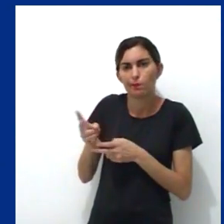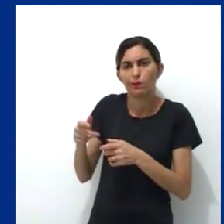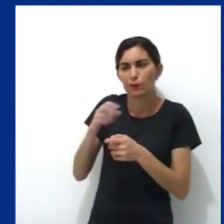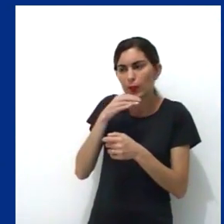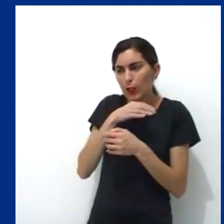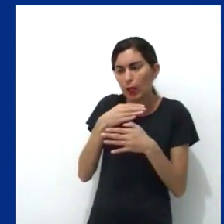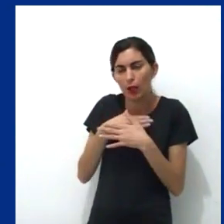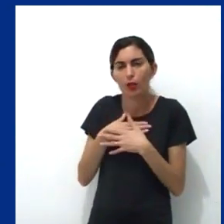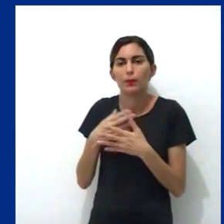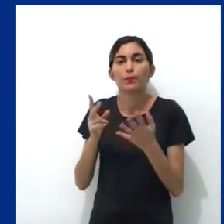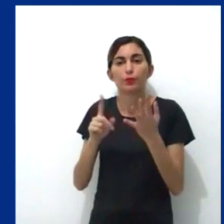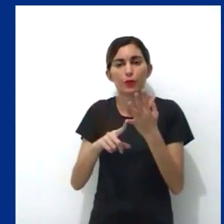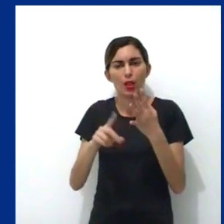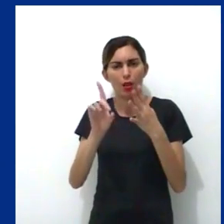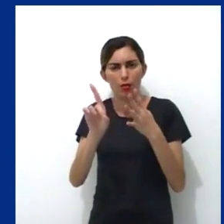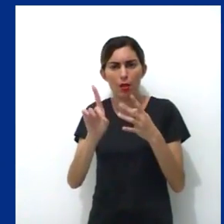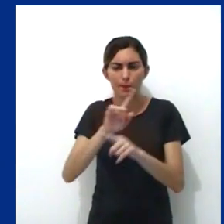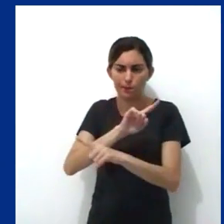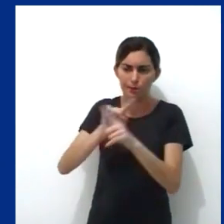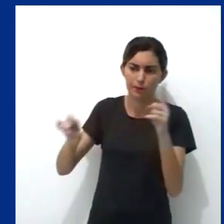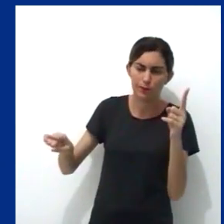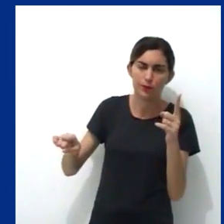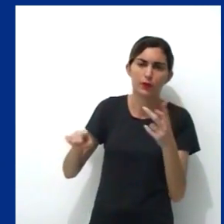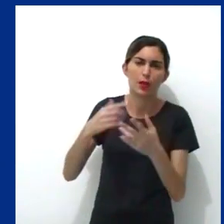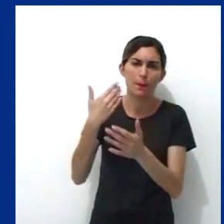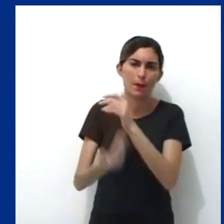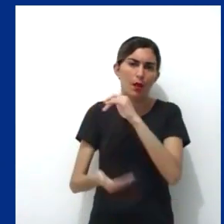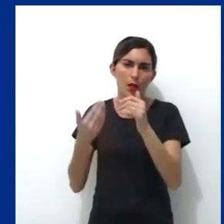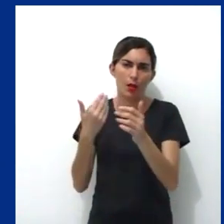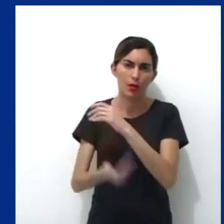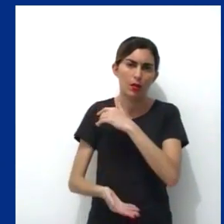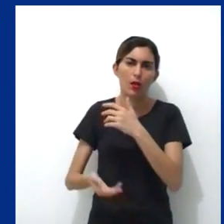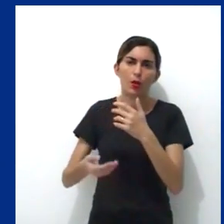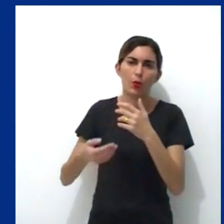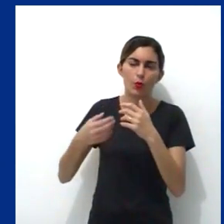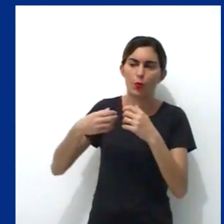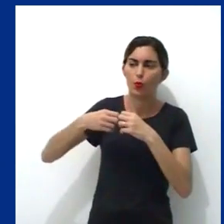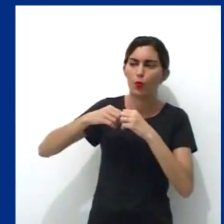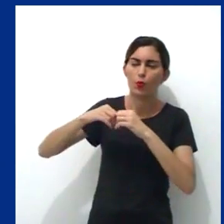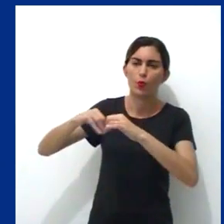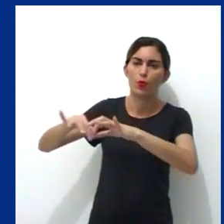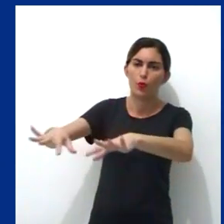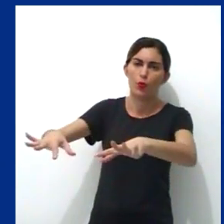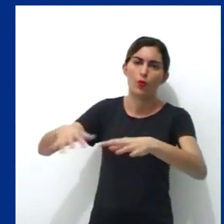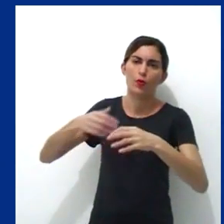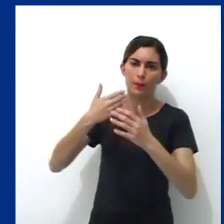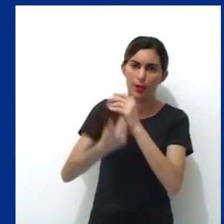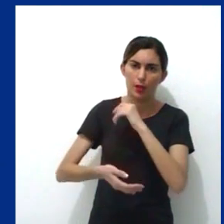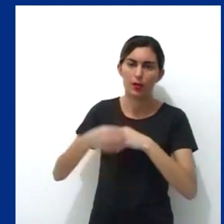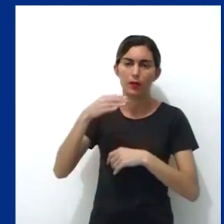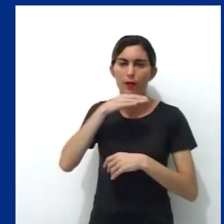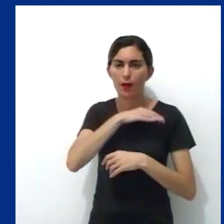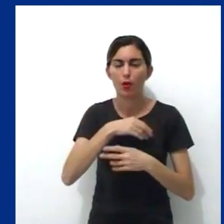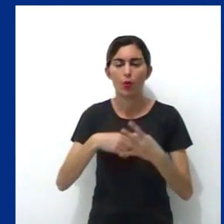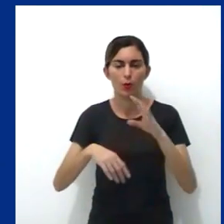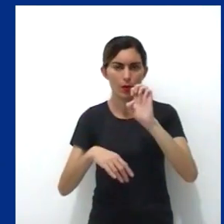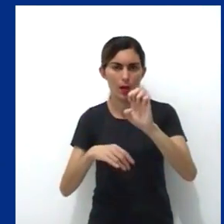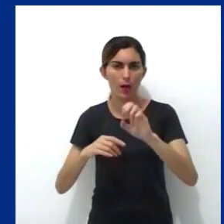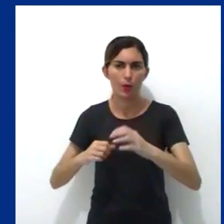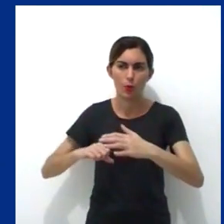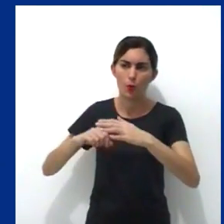calor. Letra B, impedir que o frio do ambiente penetre. Letra C, manter